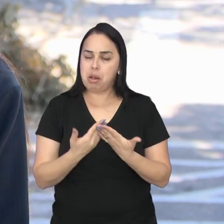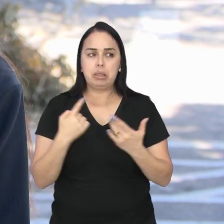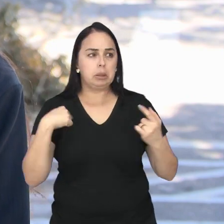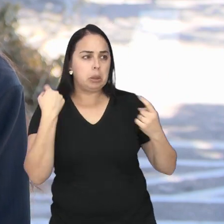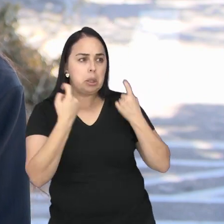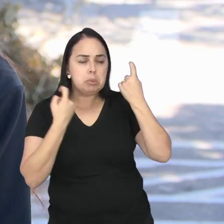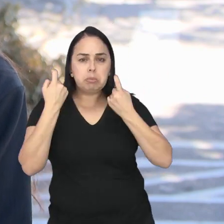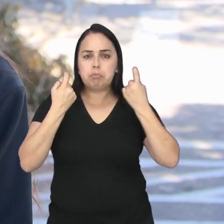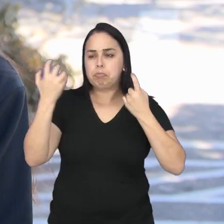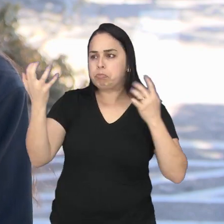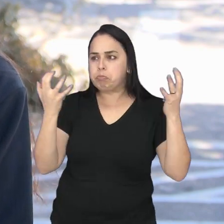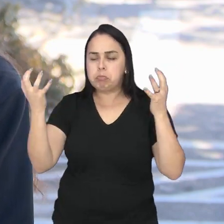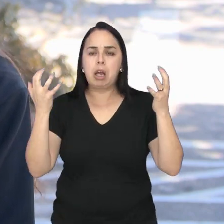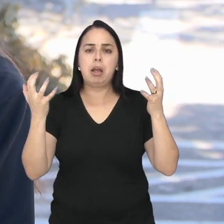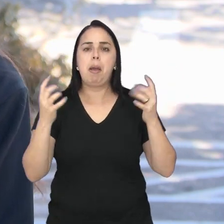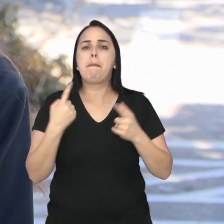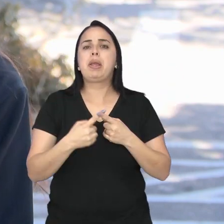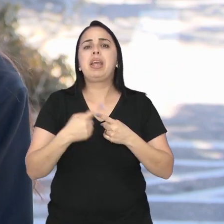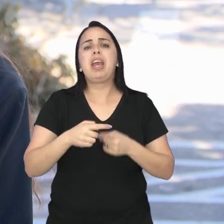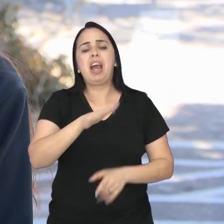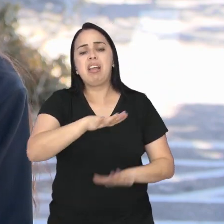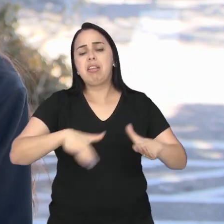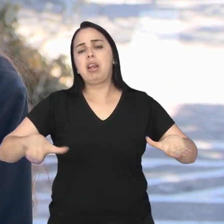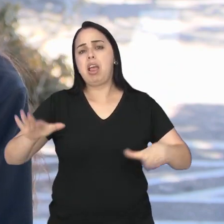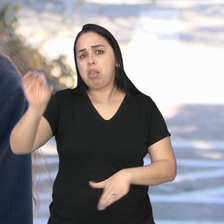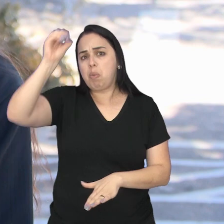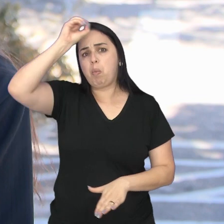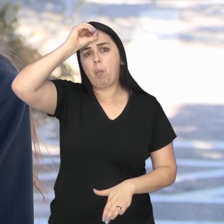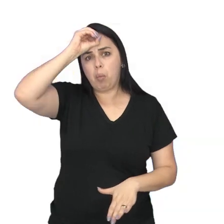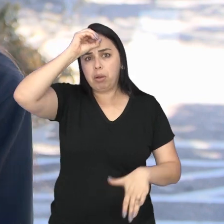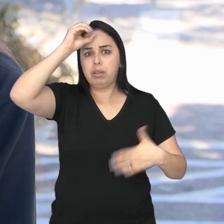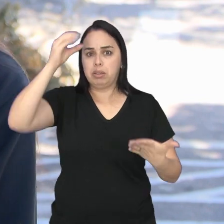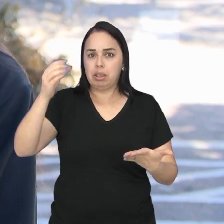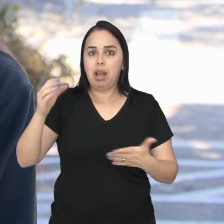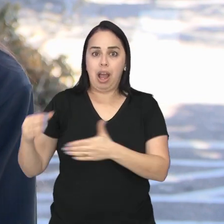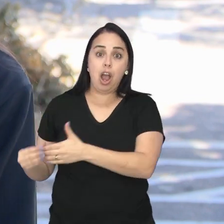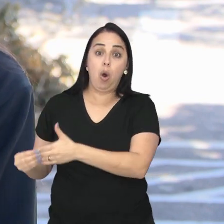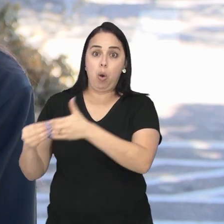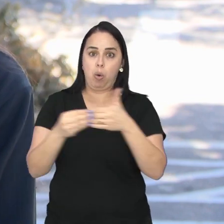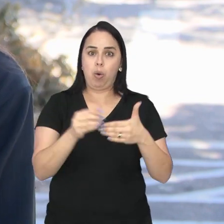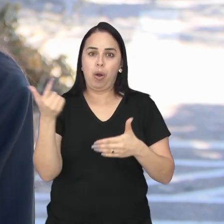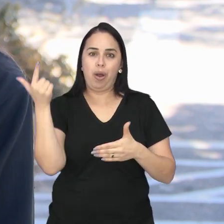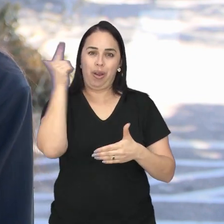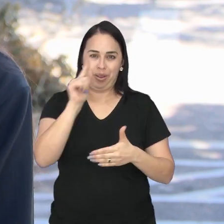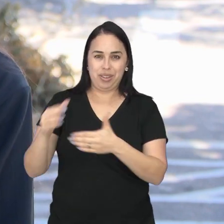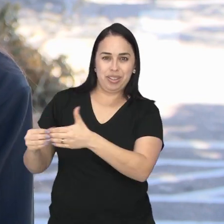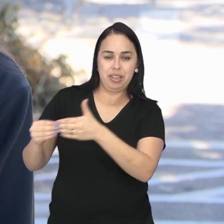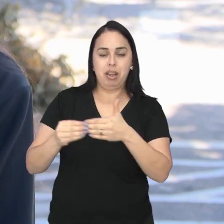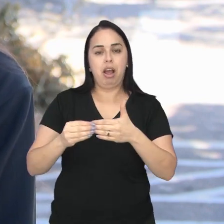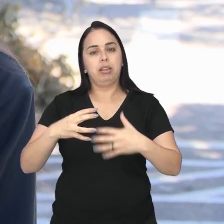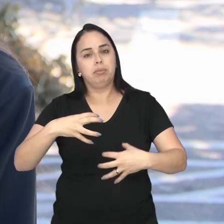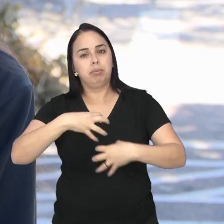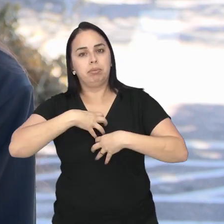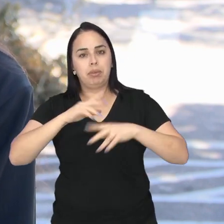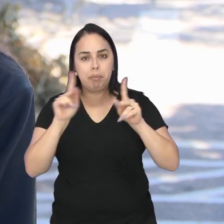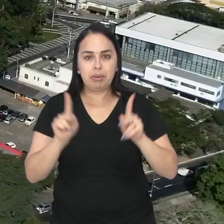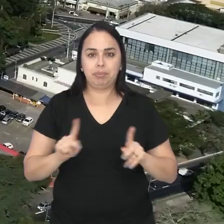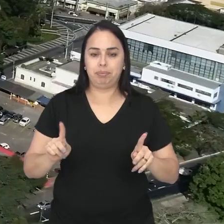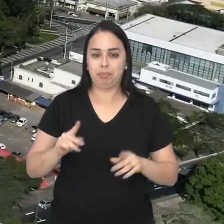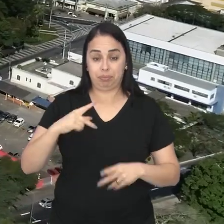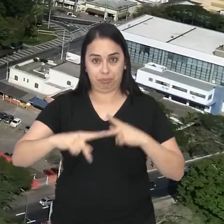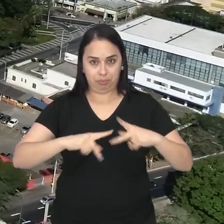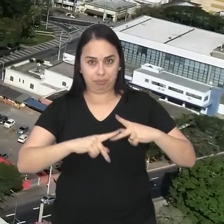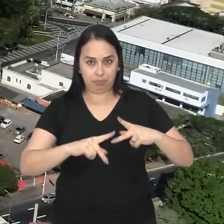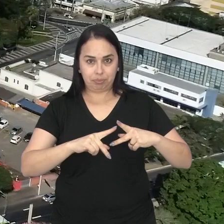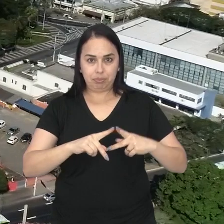tudo a gente fica bem preocupado né porque são crianças são tudo Inocente né aí depois eu consegui trazer ele para escola fiquei mais segura